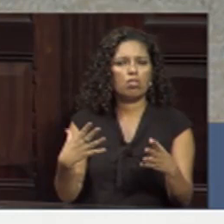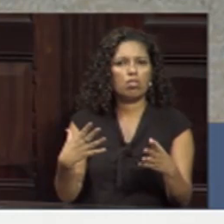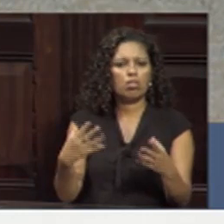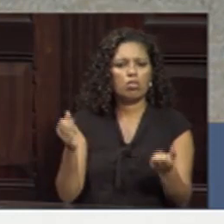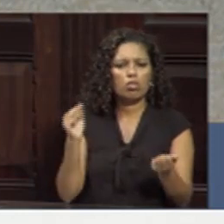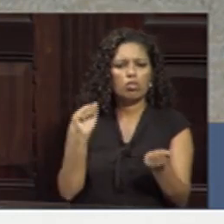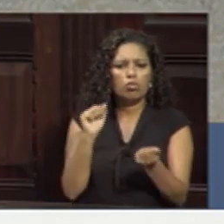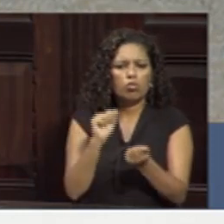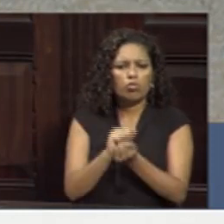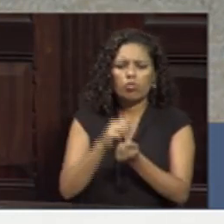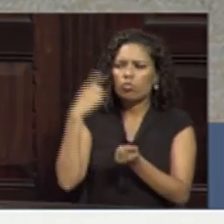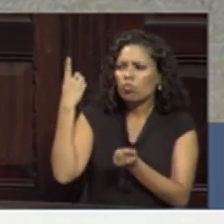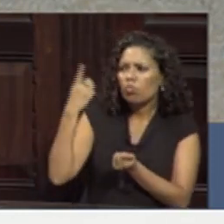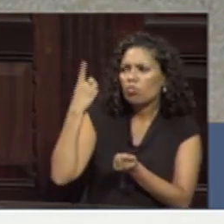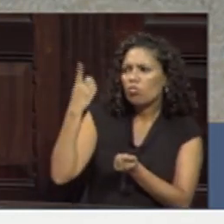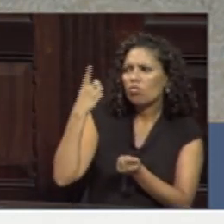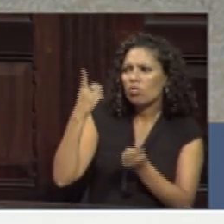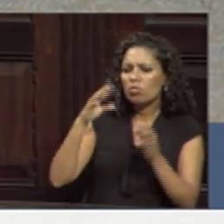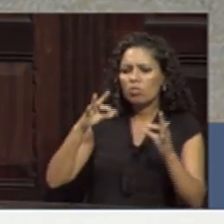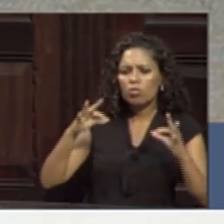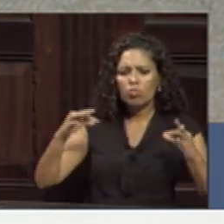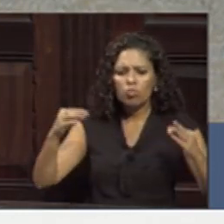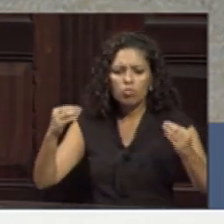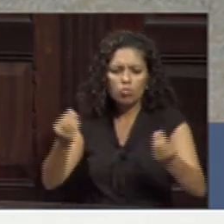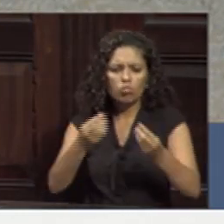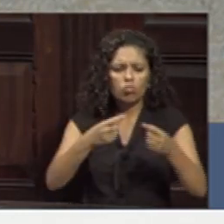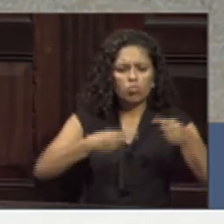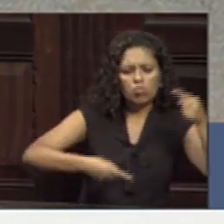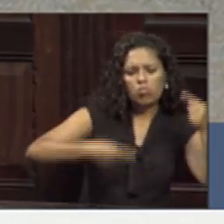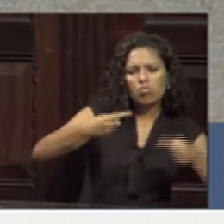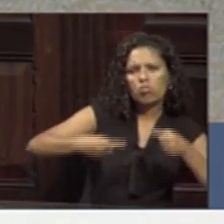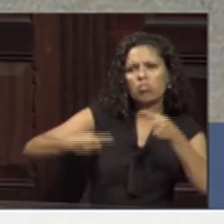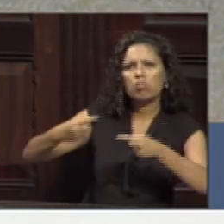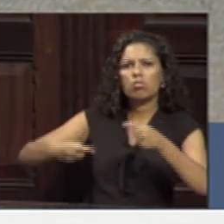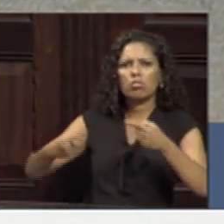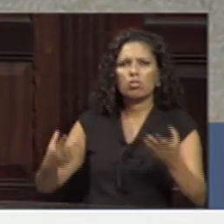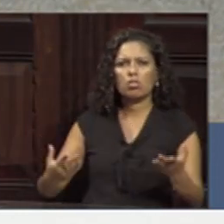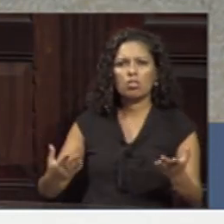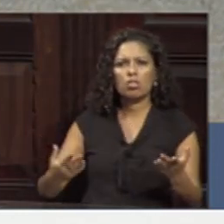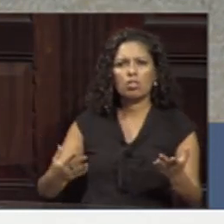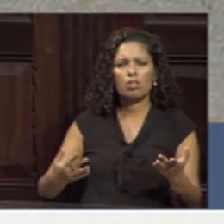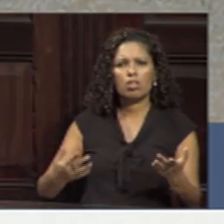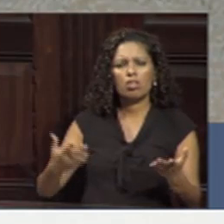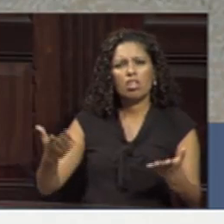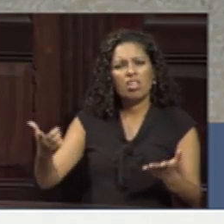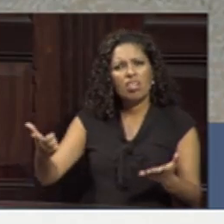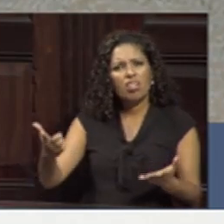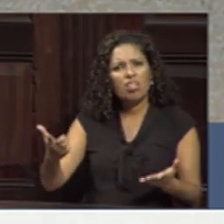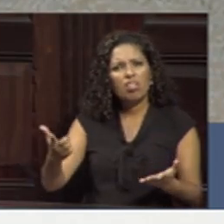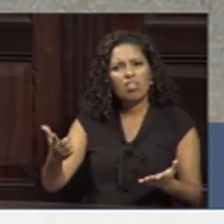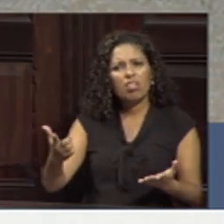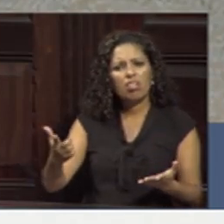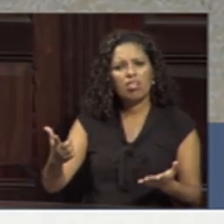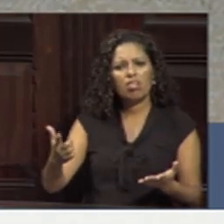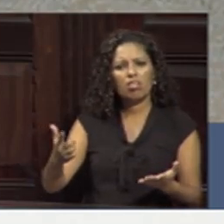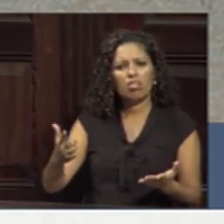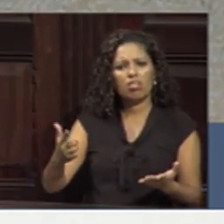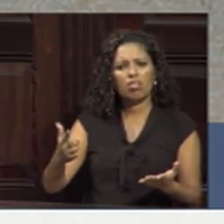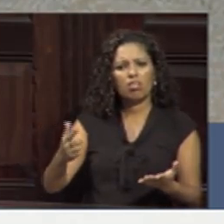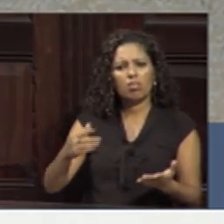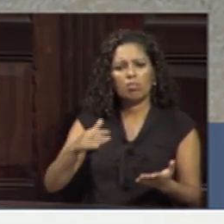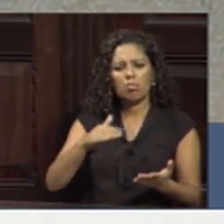de todos os partidos políticos, que ela pudesse ser, de maneira vil,